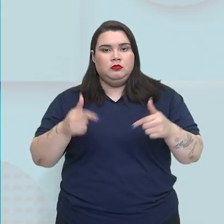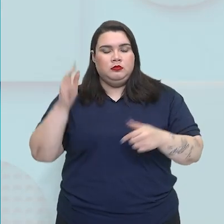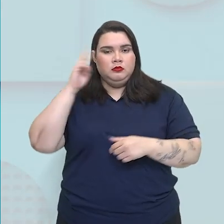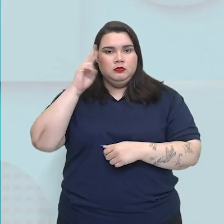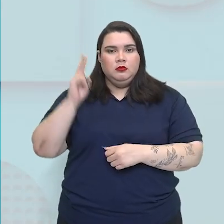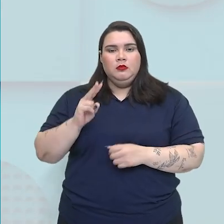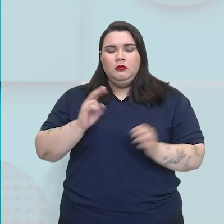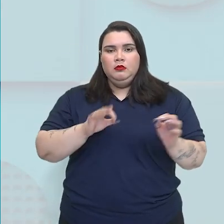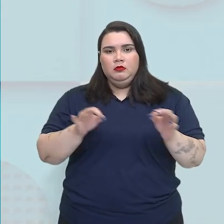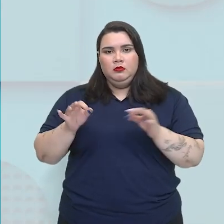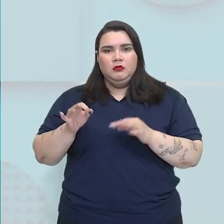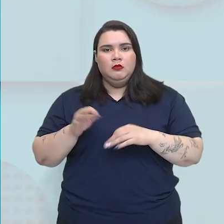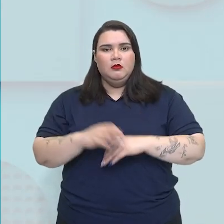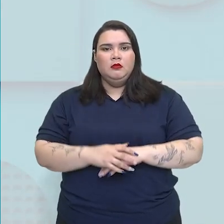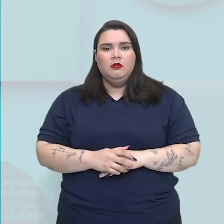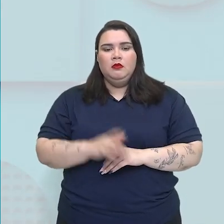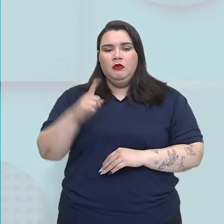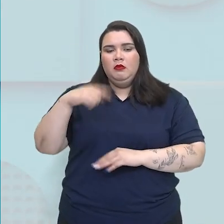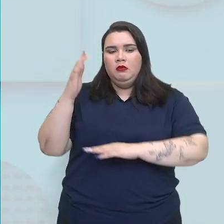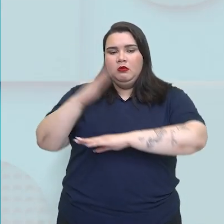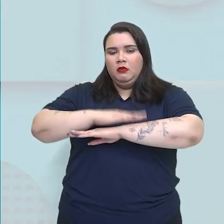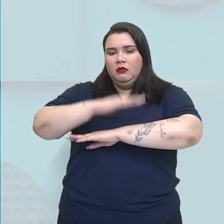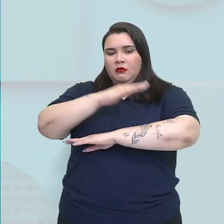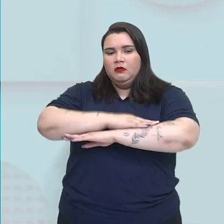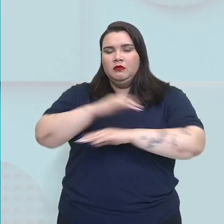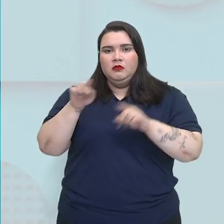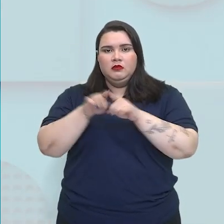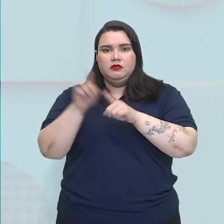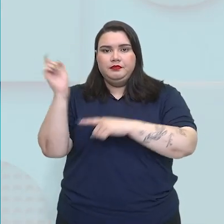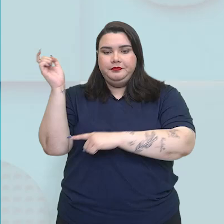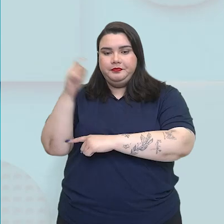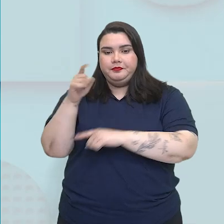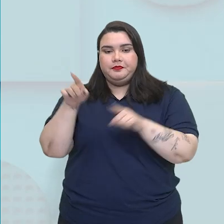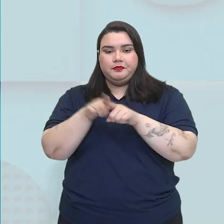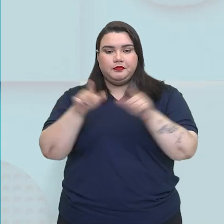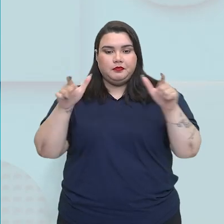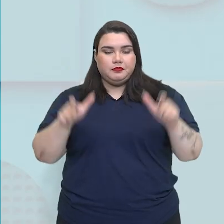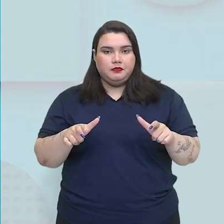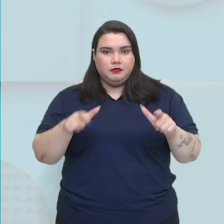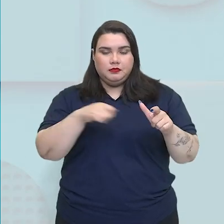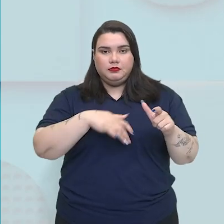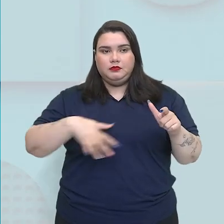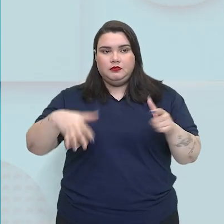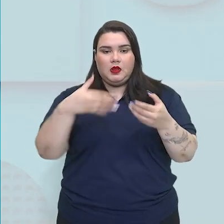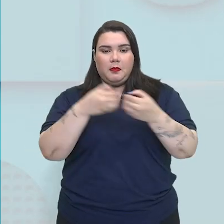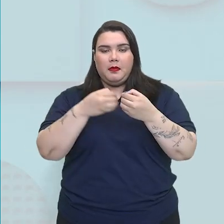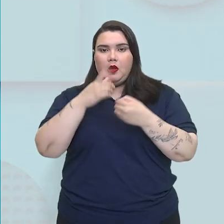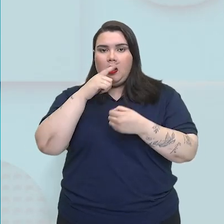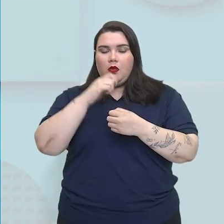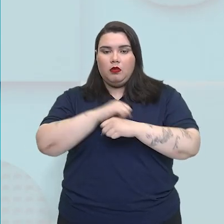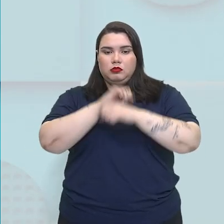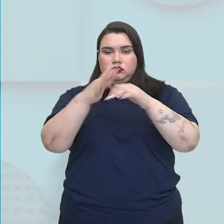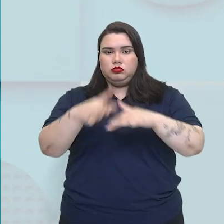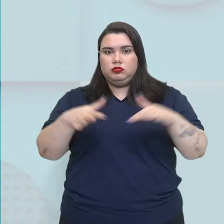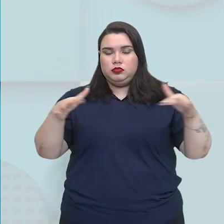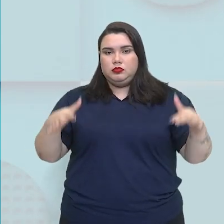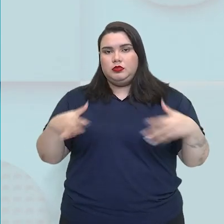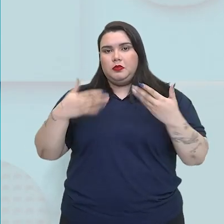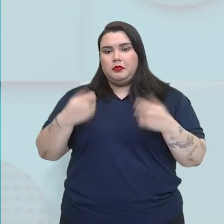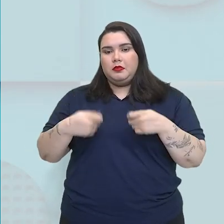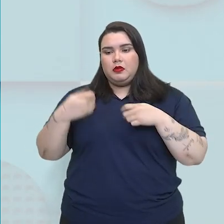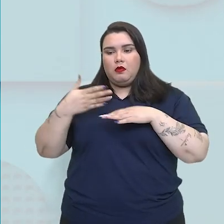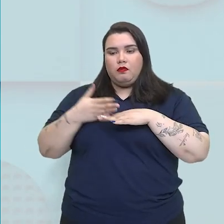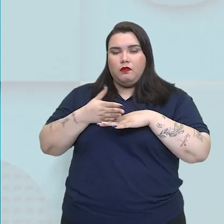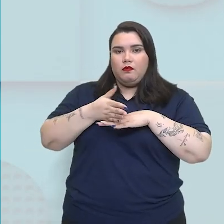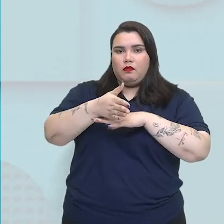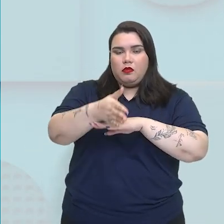história, que é o sapo e o escorpião, e o lugar, que vocês, como vocês perceberam, estava à beira de um rio, e logo eles tiveram que atravessar o